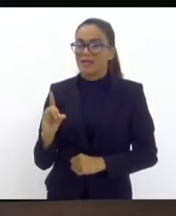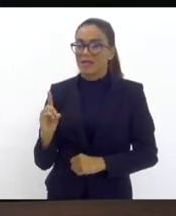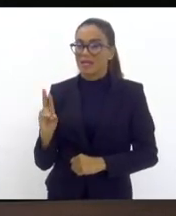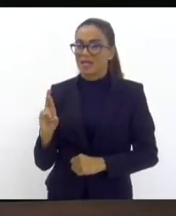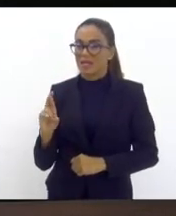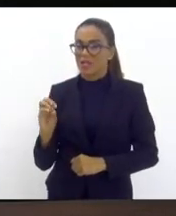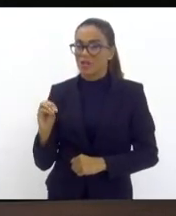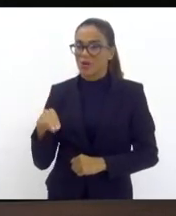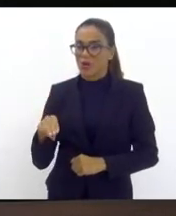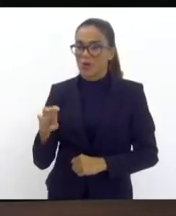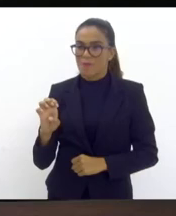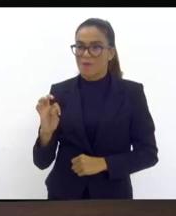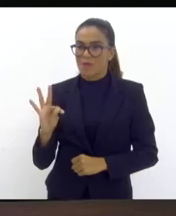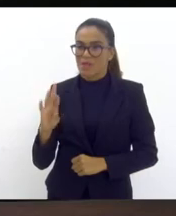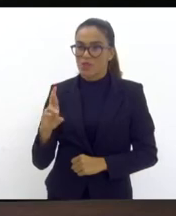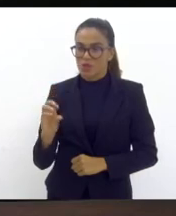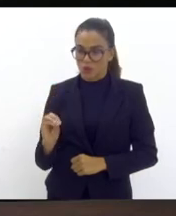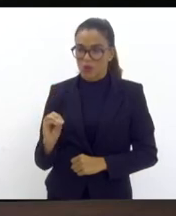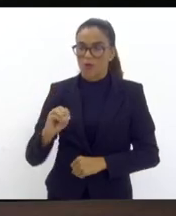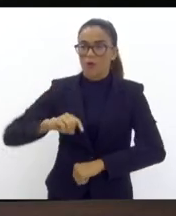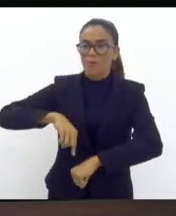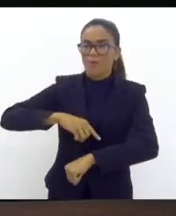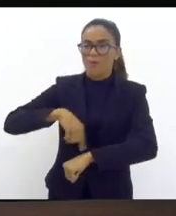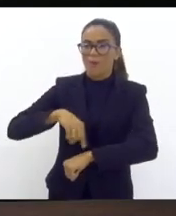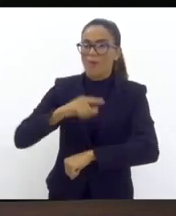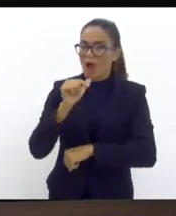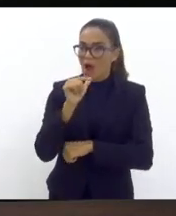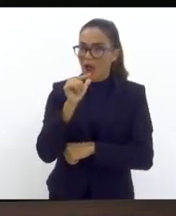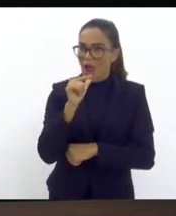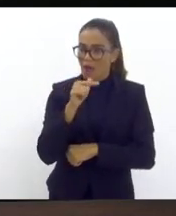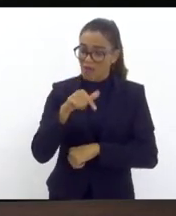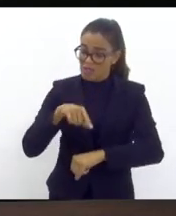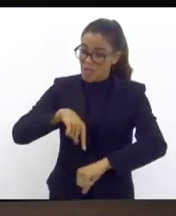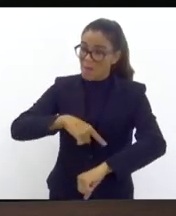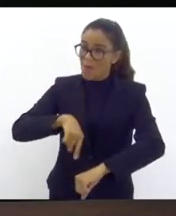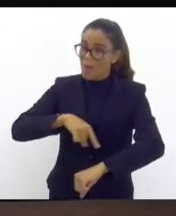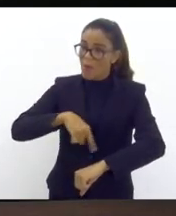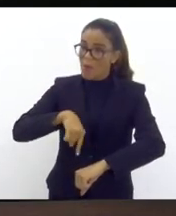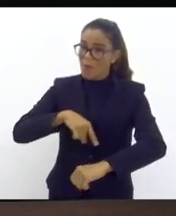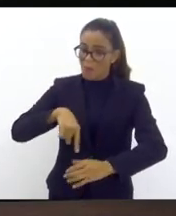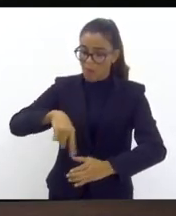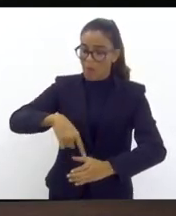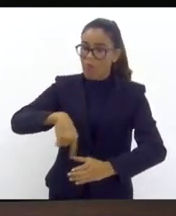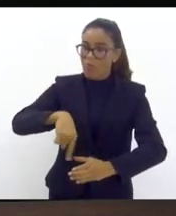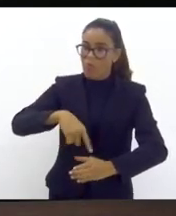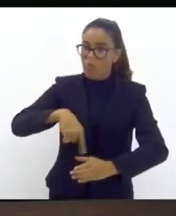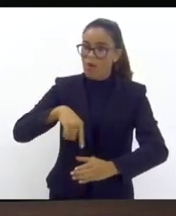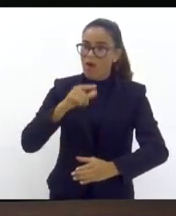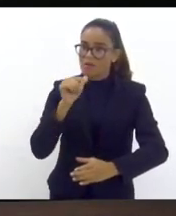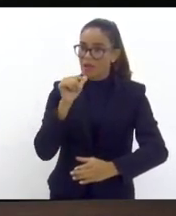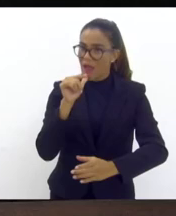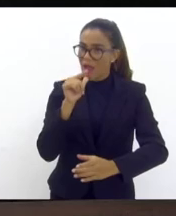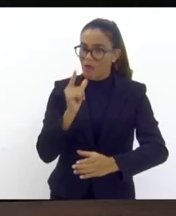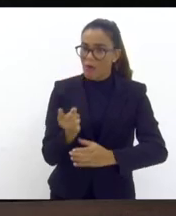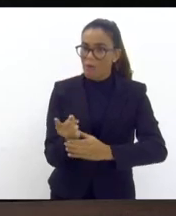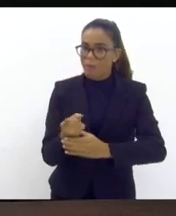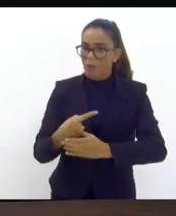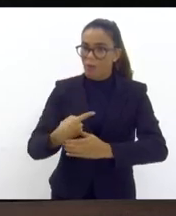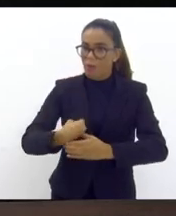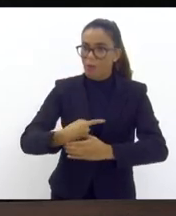Neto e foi comprovado que esses hidrômetros são são uma qualidade